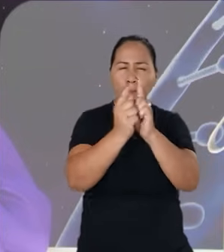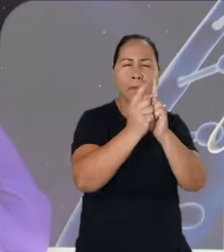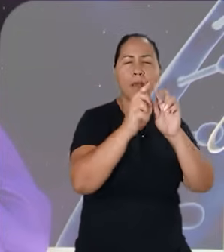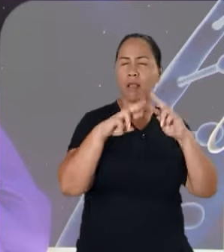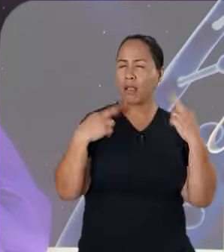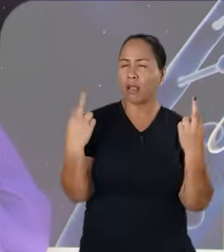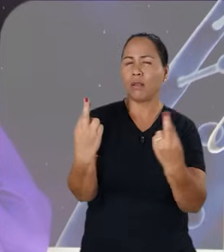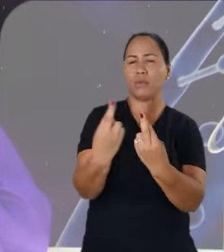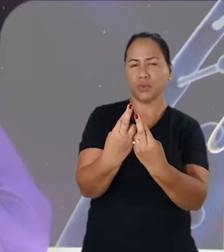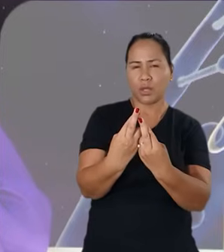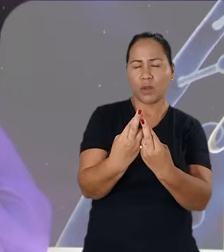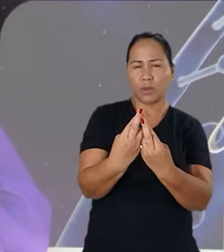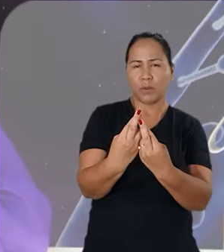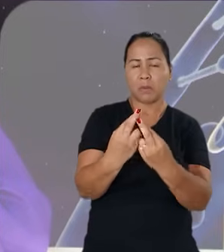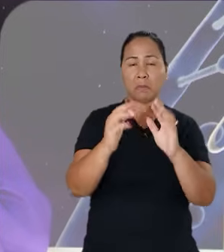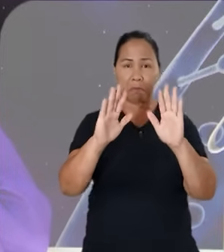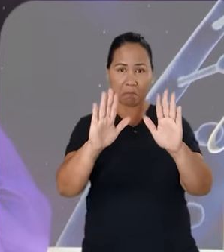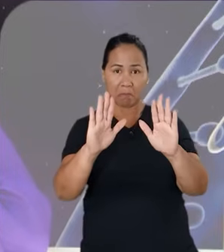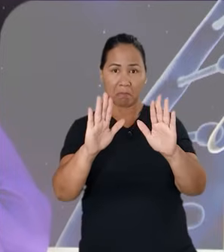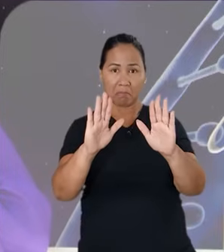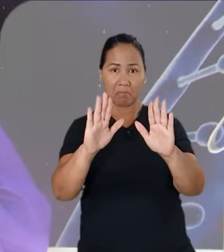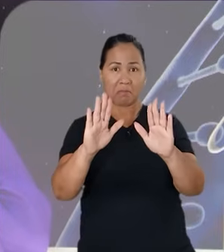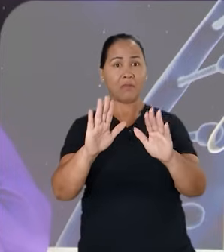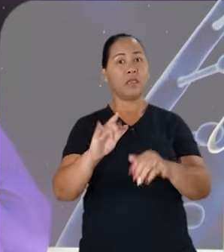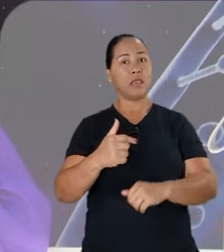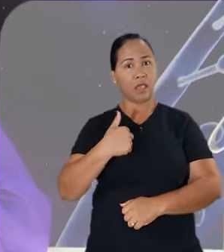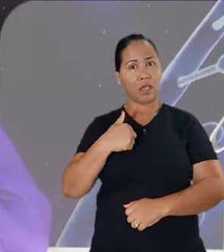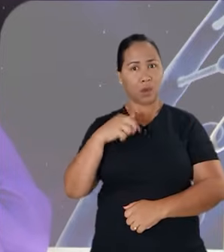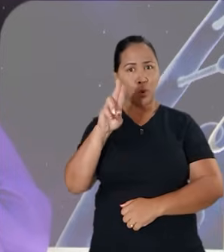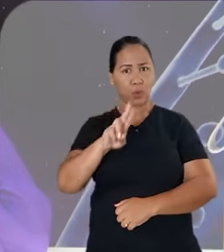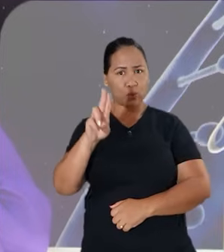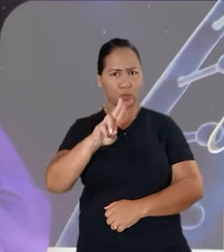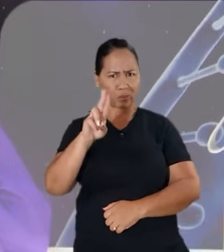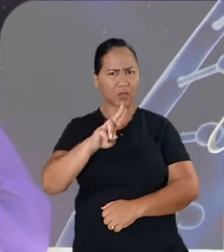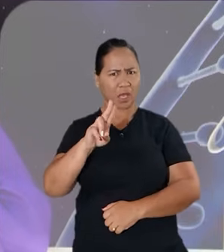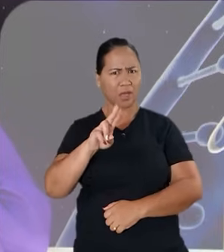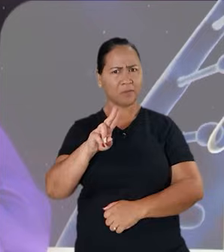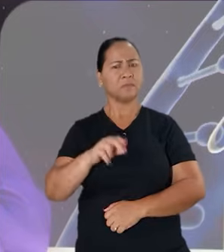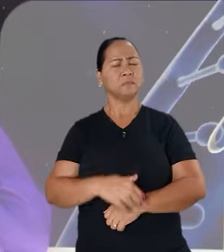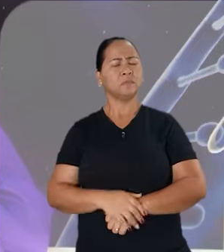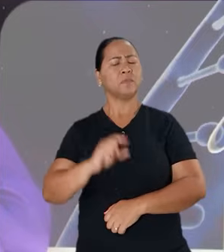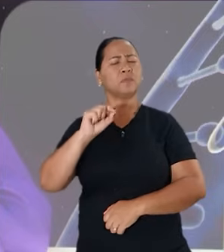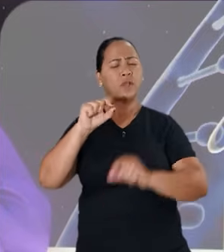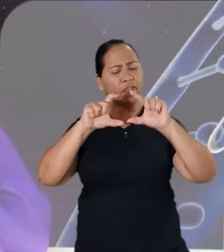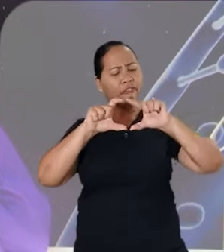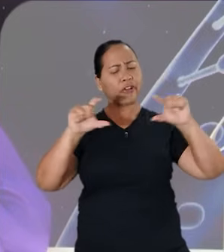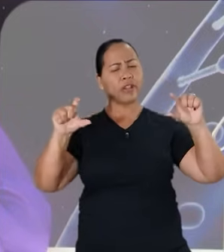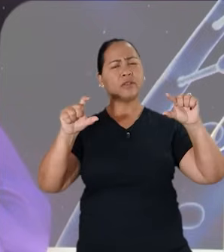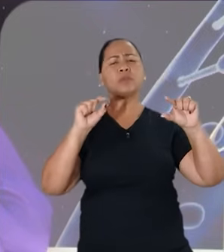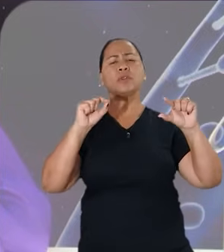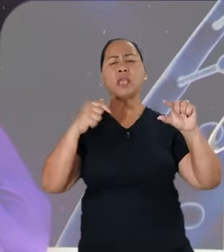daria mais atenção. usei o termo eu curtiria mais os meus filhos.